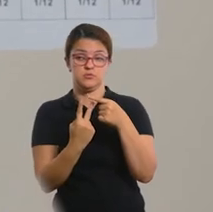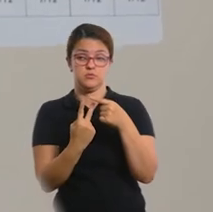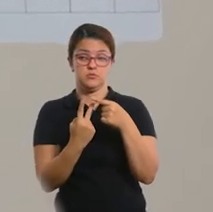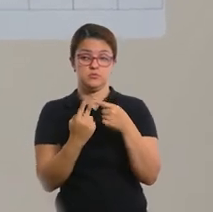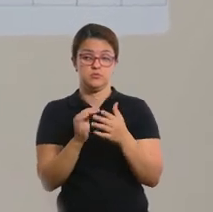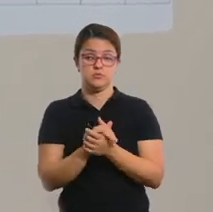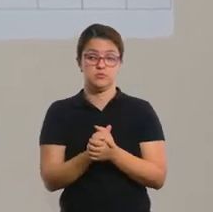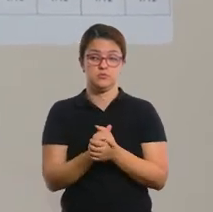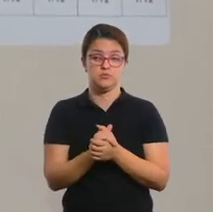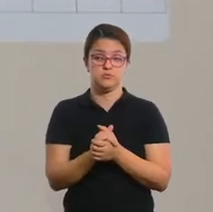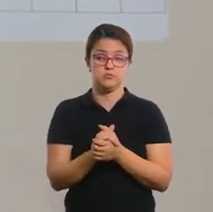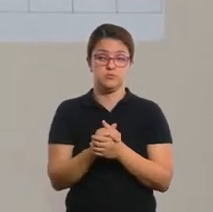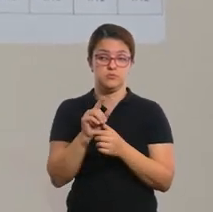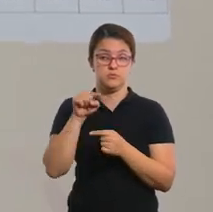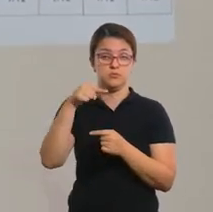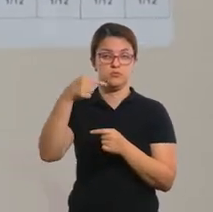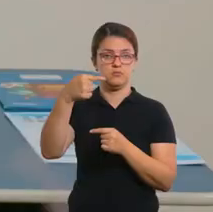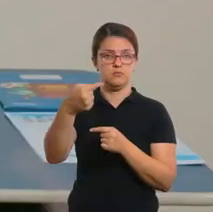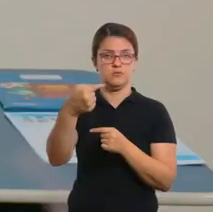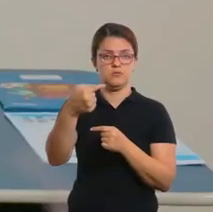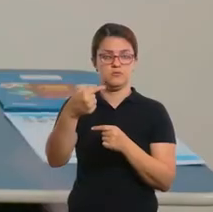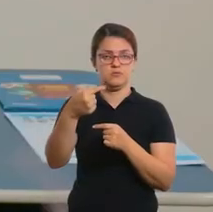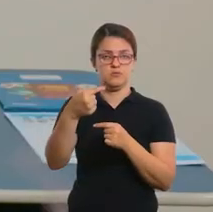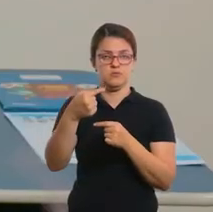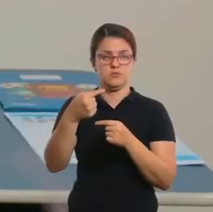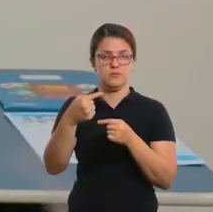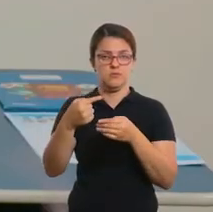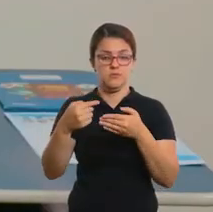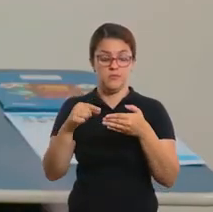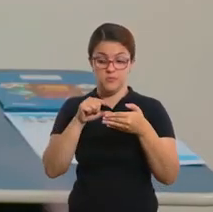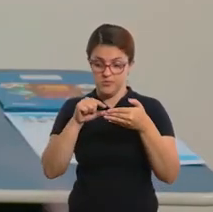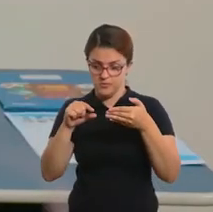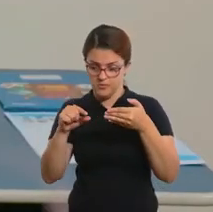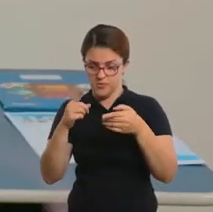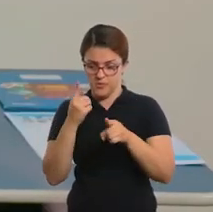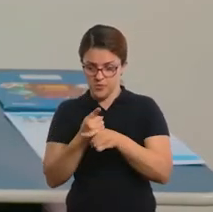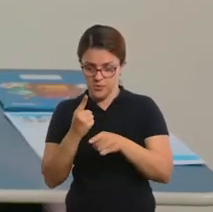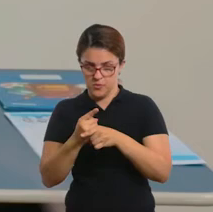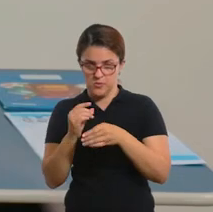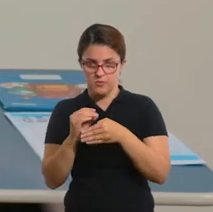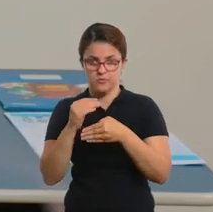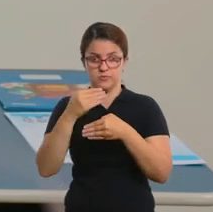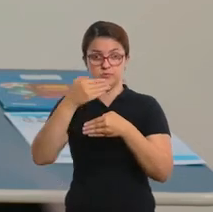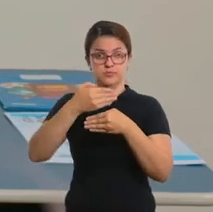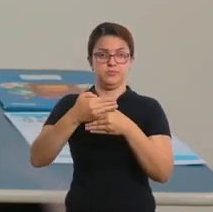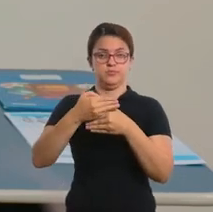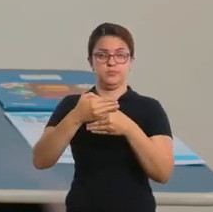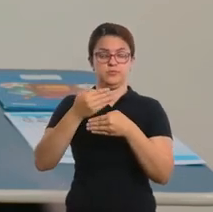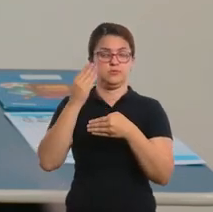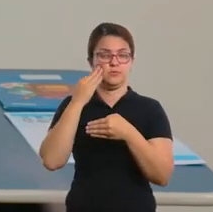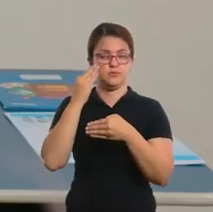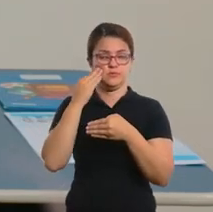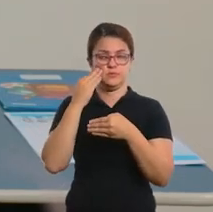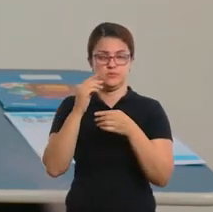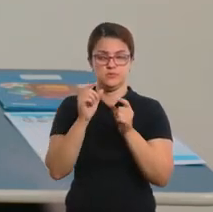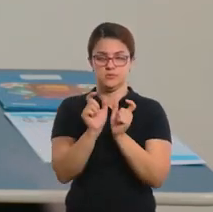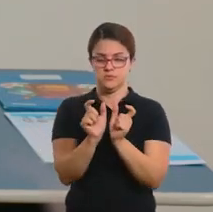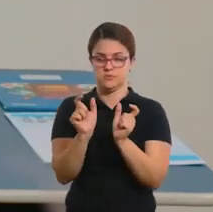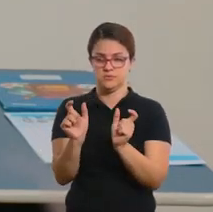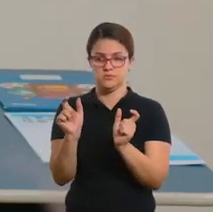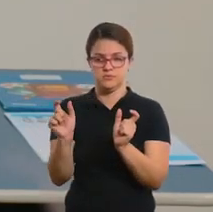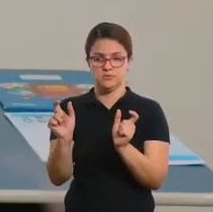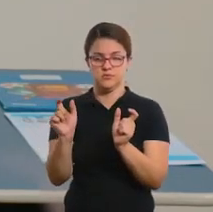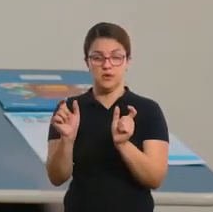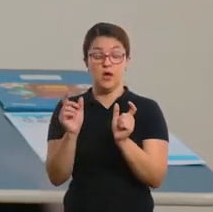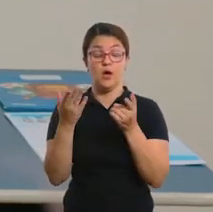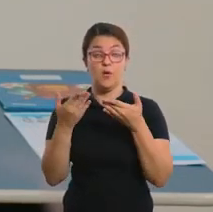assim, a gente pode ir para a próxima fase do nosso muro. Então, vocês sabem que aqui a gente está, né,